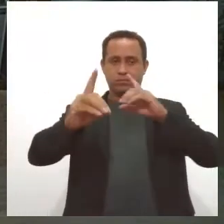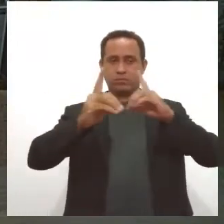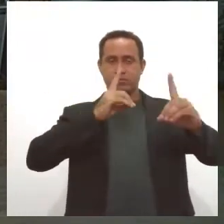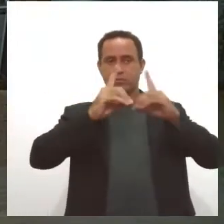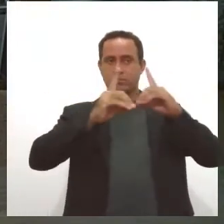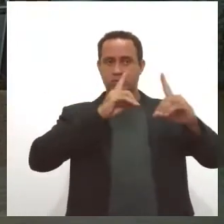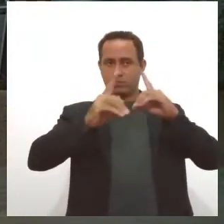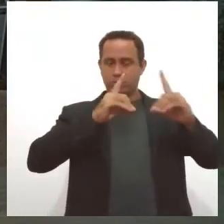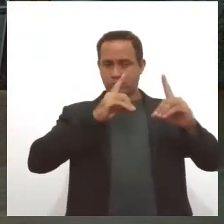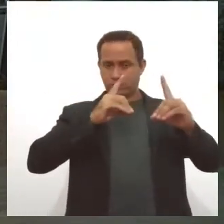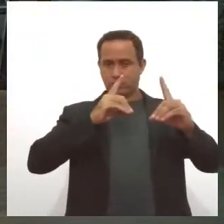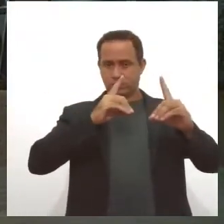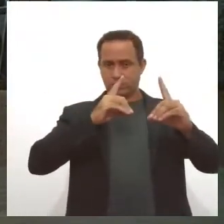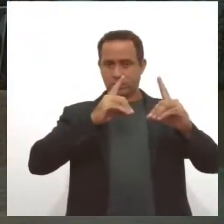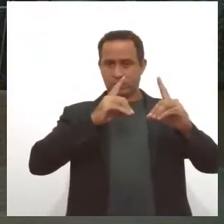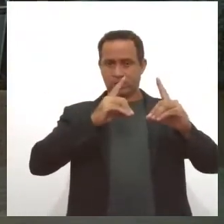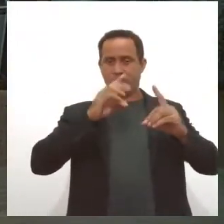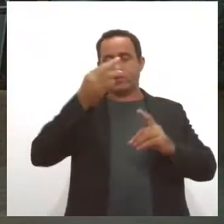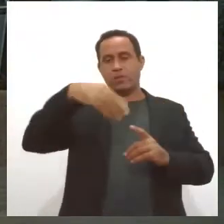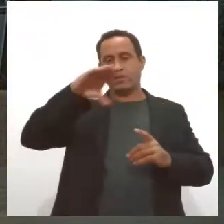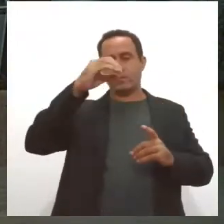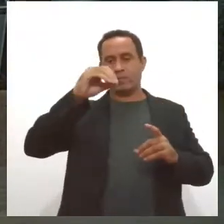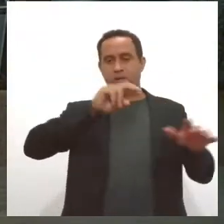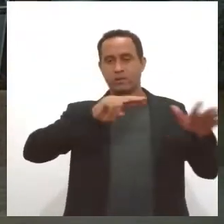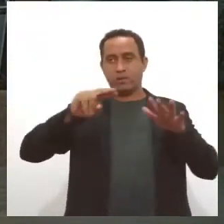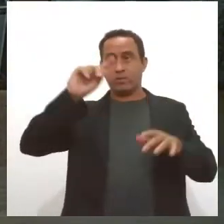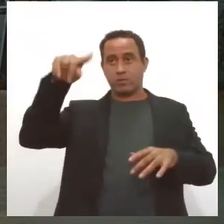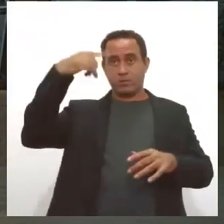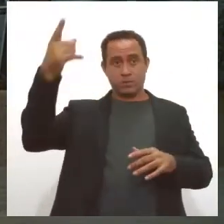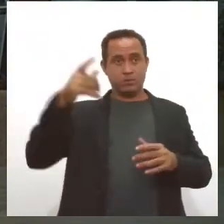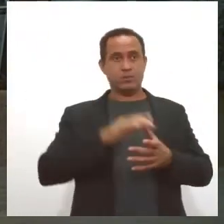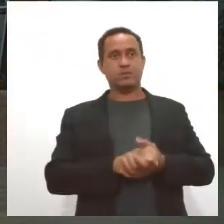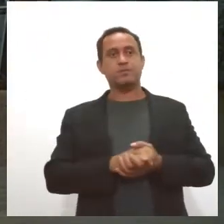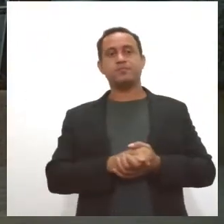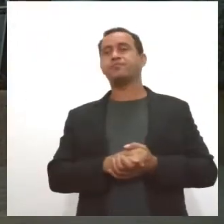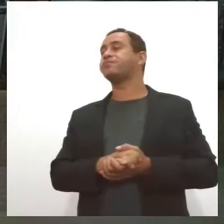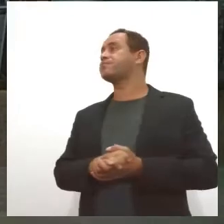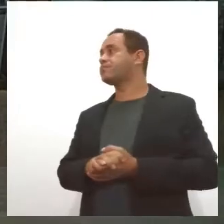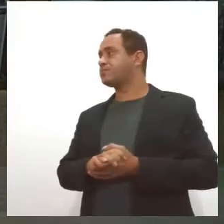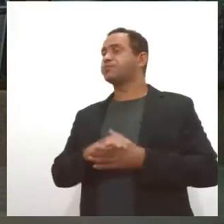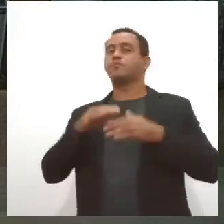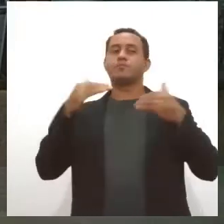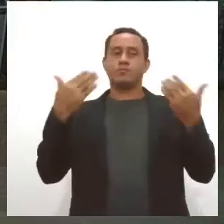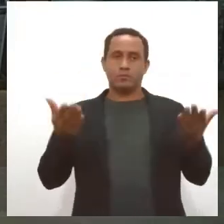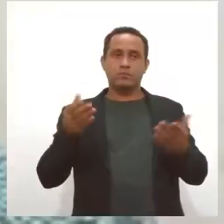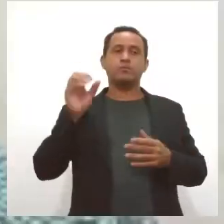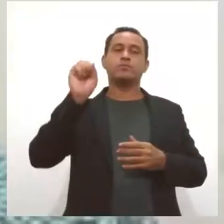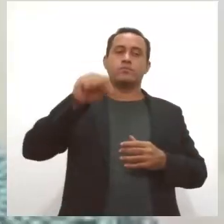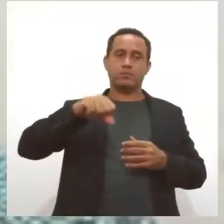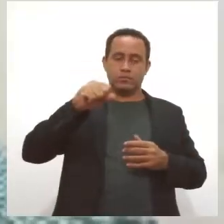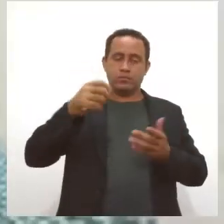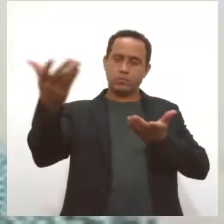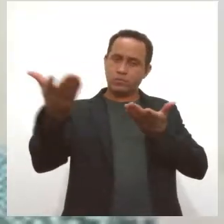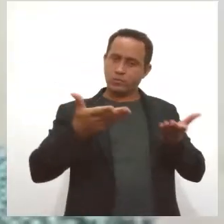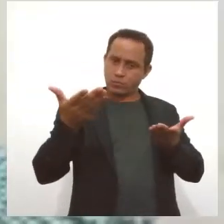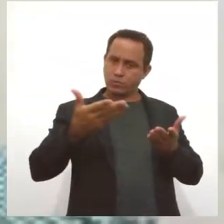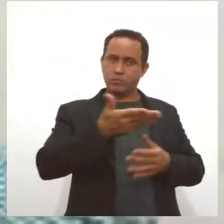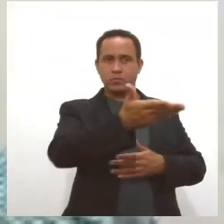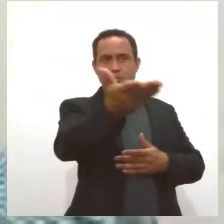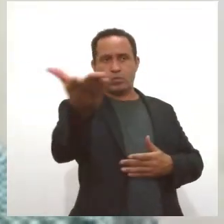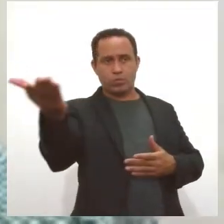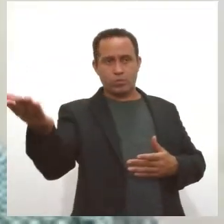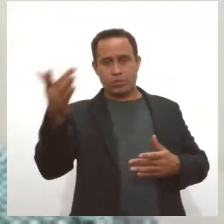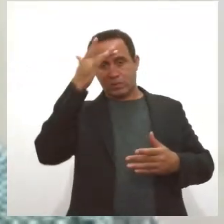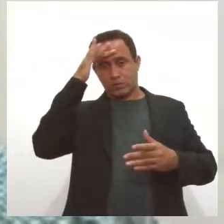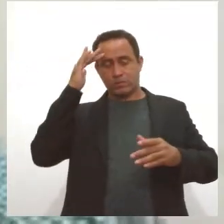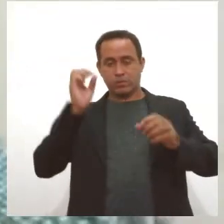essas conversas, a partir de março, agora na semana que vem. Isso, eu aproveito e convido a todos os telespectadores da